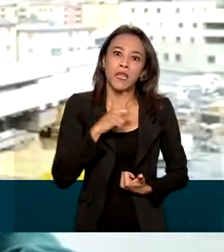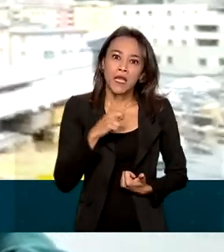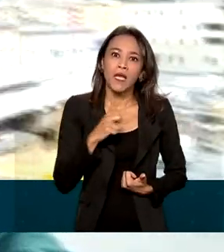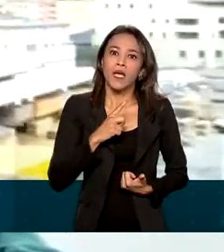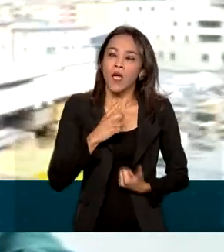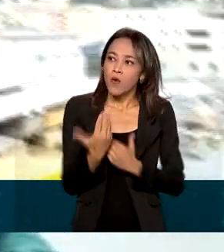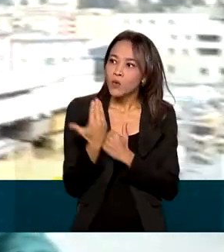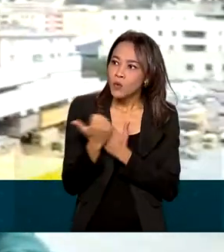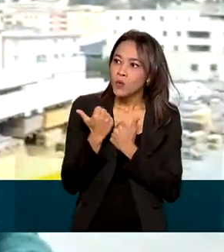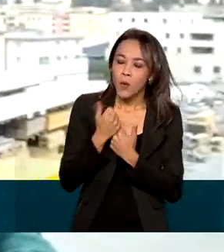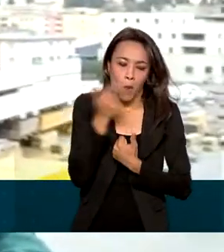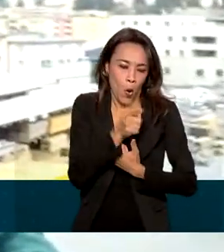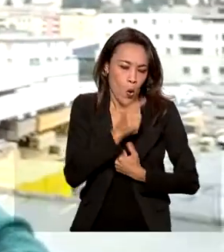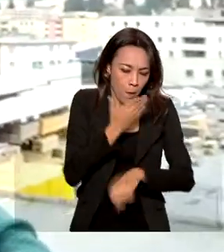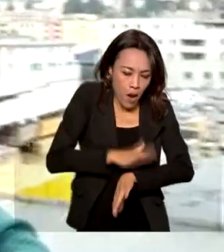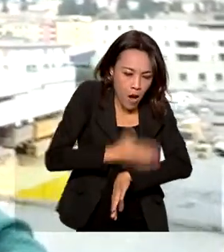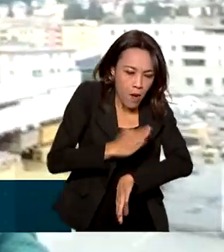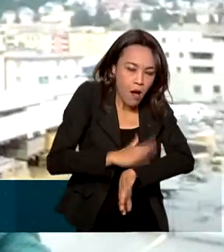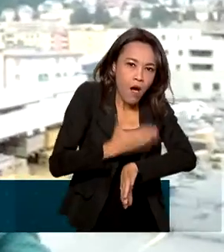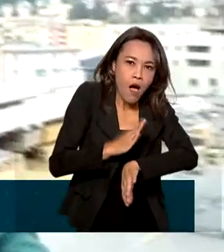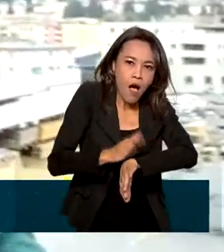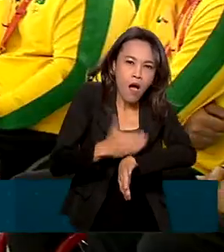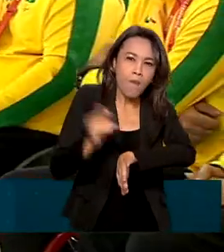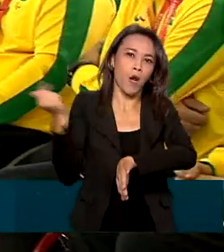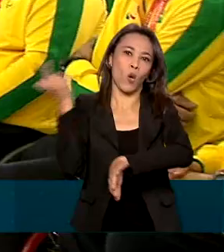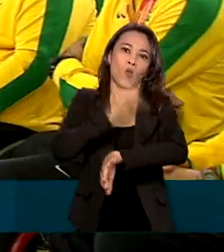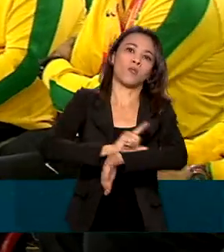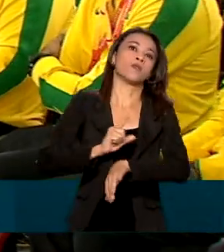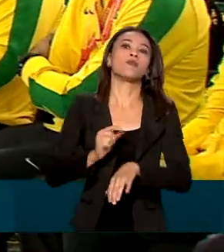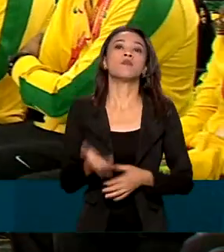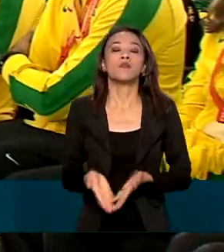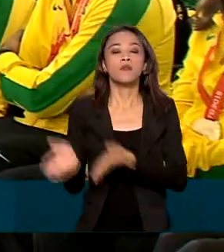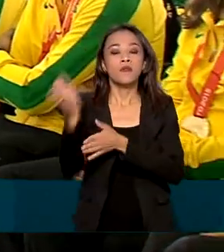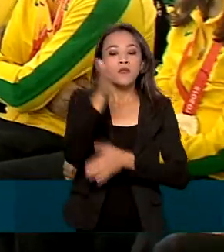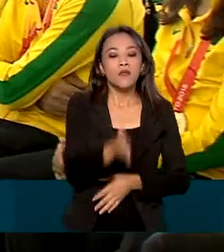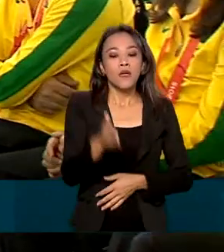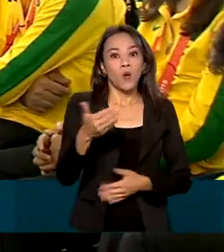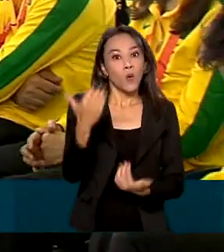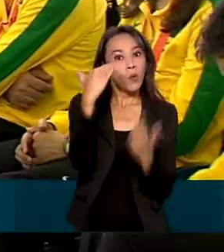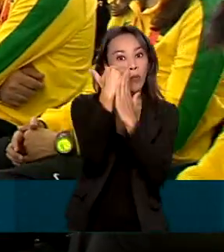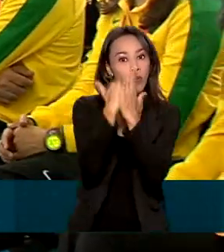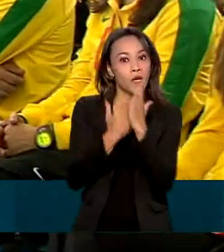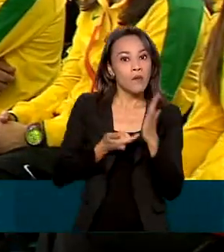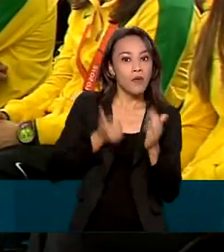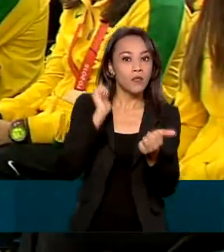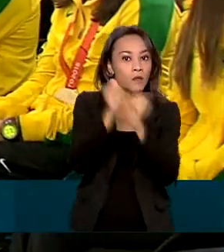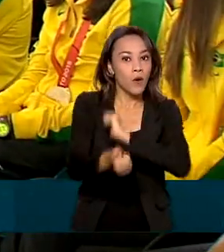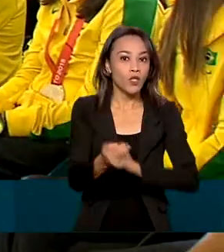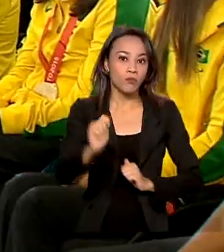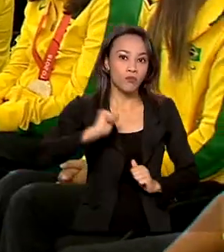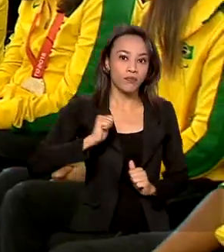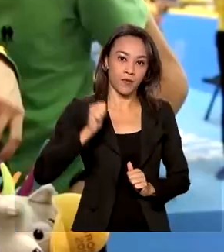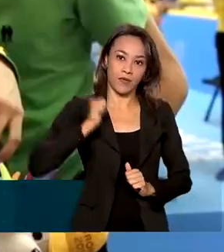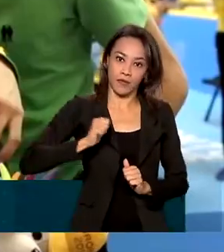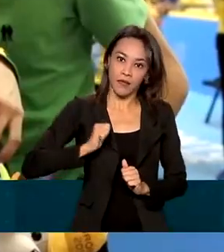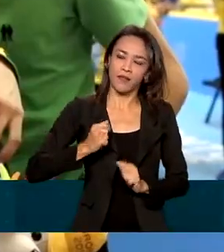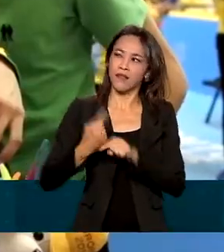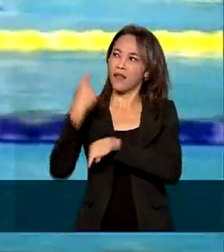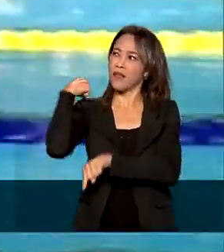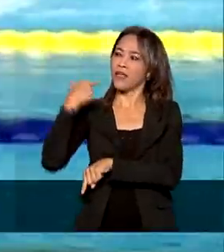né para eu conseguir chegar mais longe mais alto o programa bolsa-atleta existe desde 2004